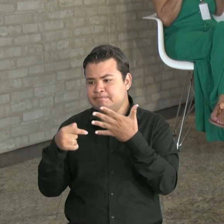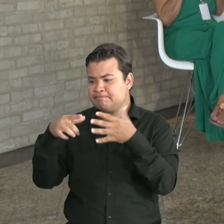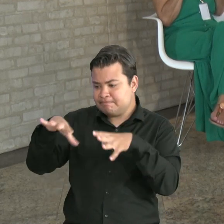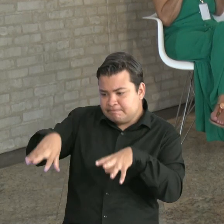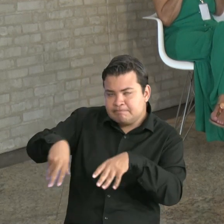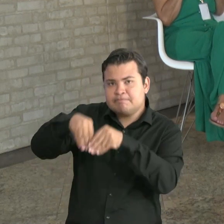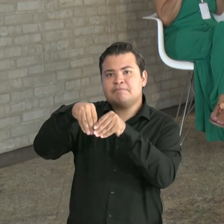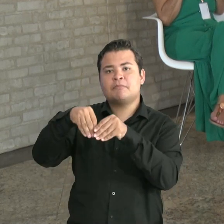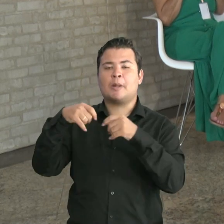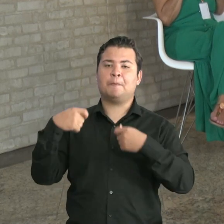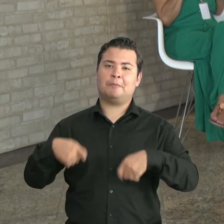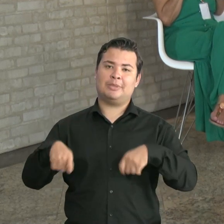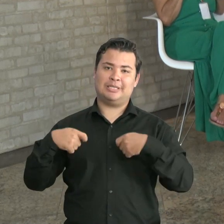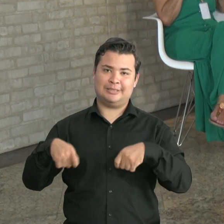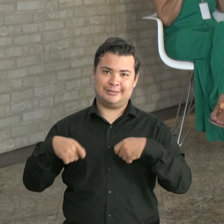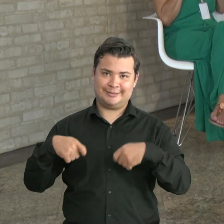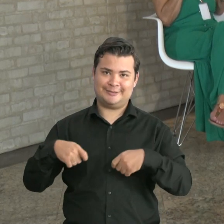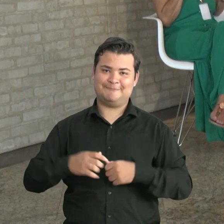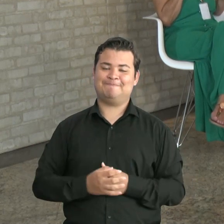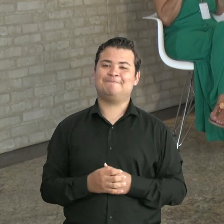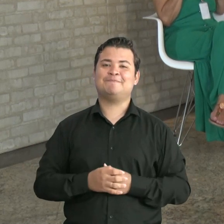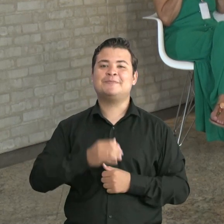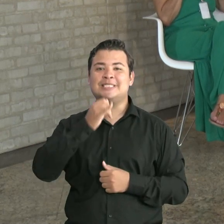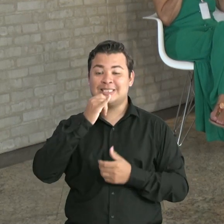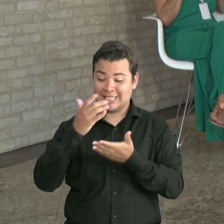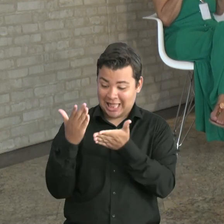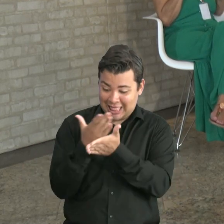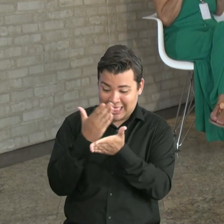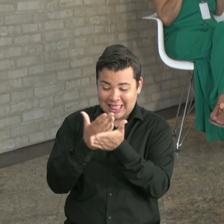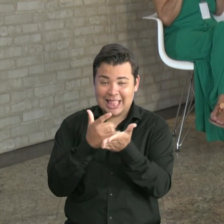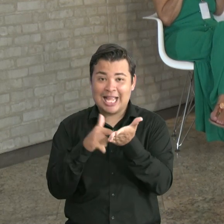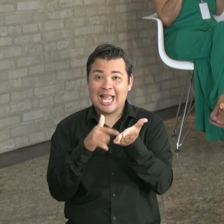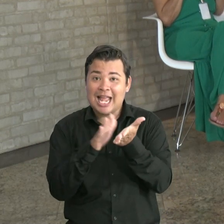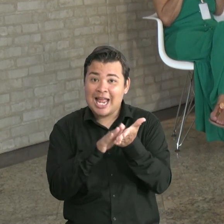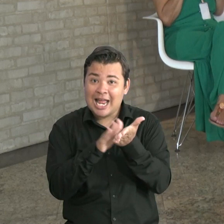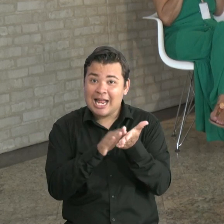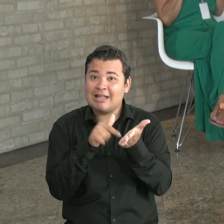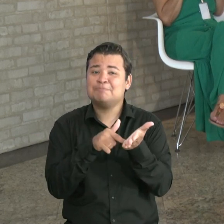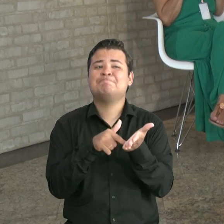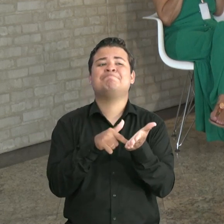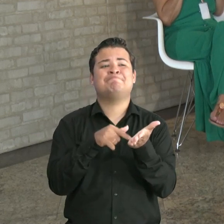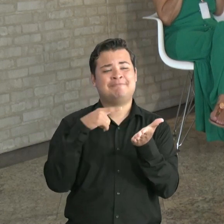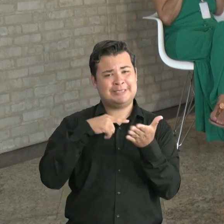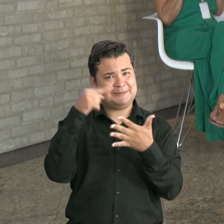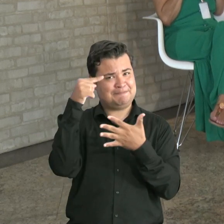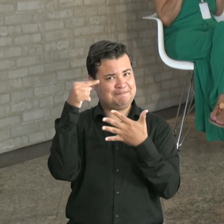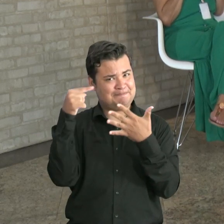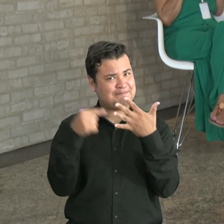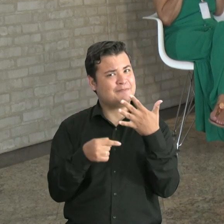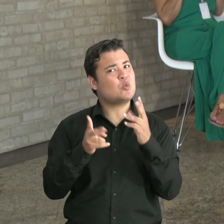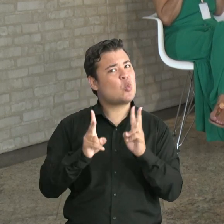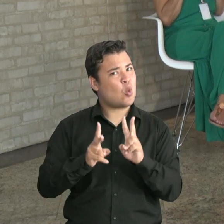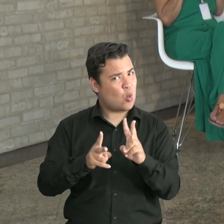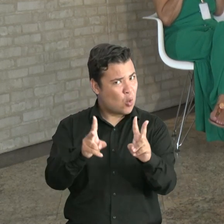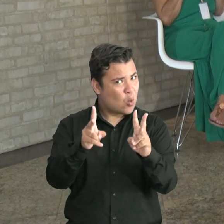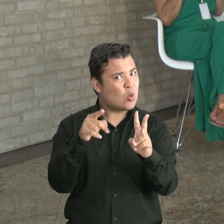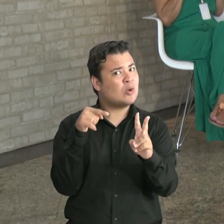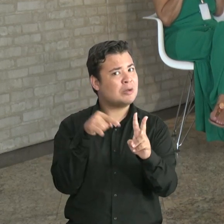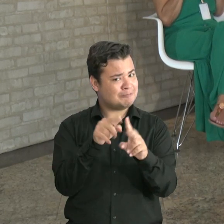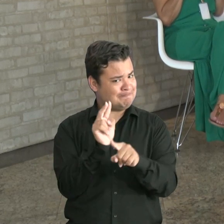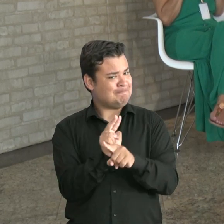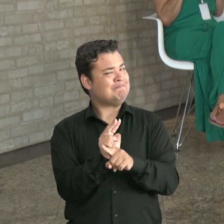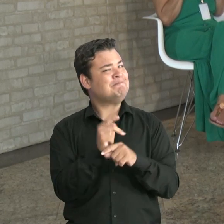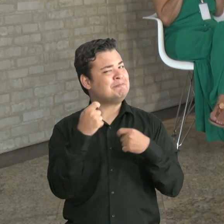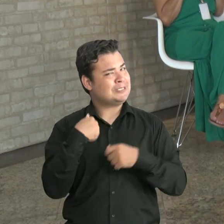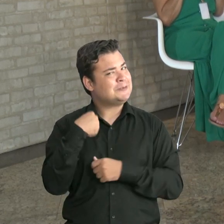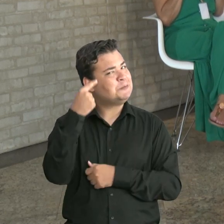necessário ainda que ser dado. Eu acho que o livro, sabe? A gente tem coisas ainda que precisamos conservar.